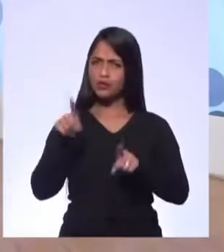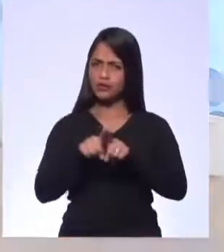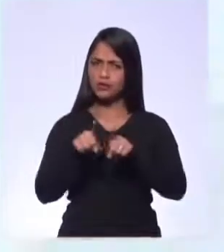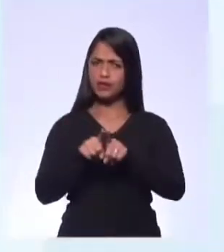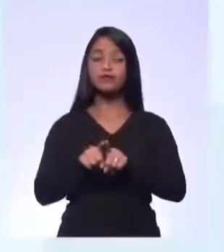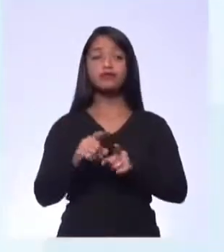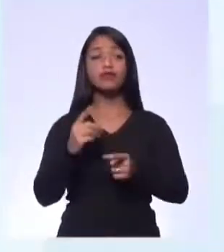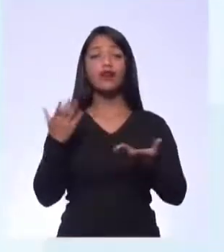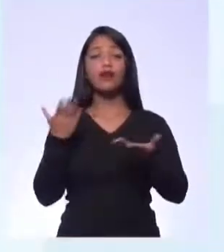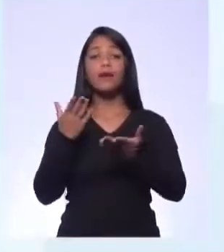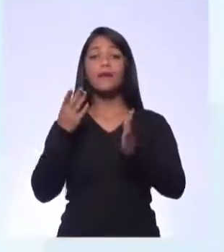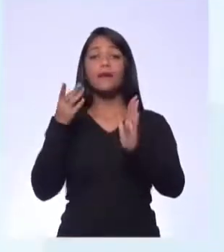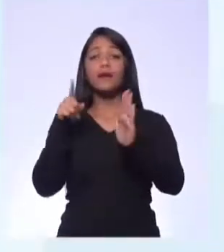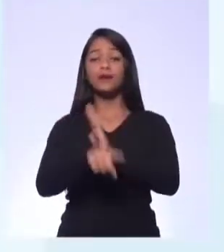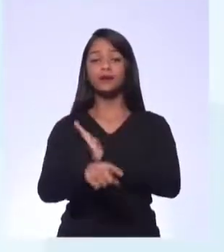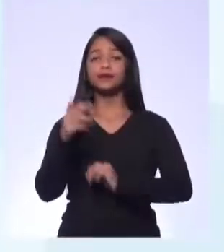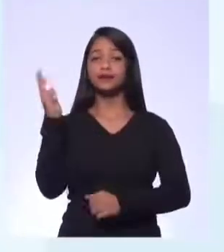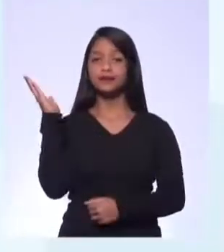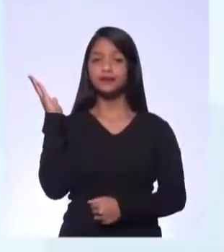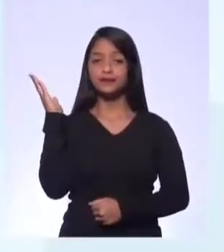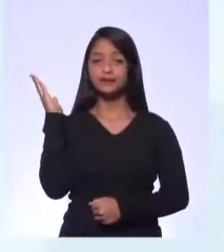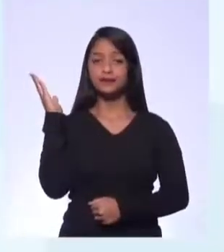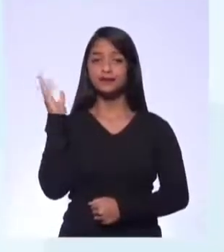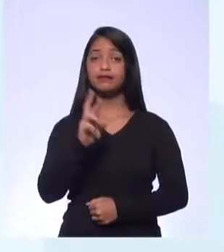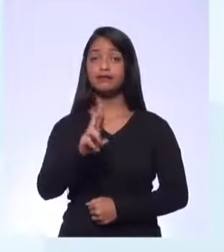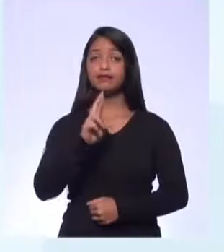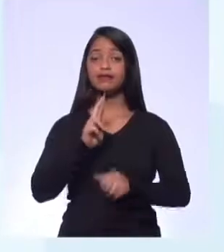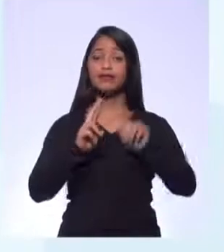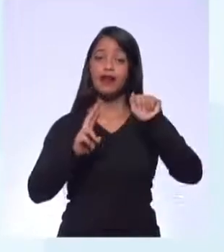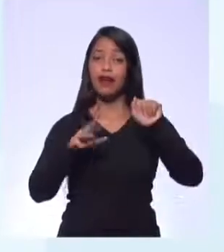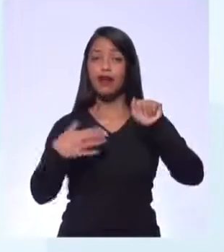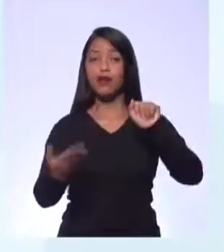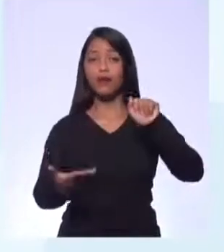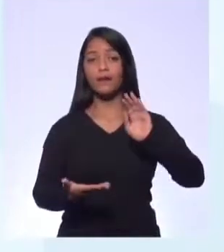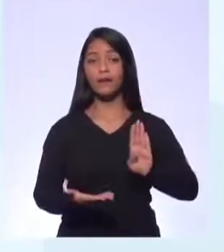dance? Yes, I can or no, I can't.